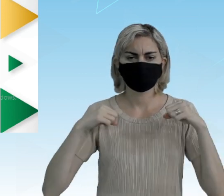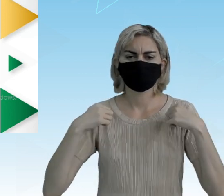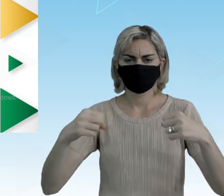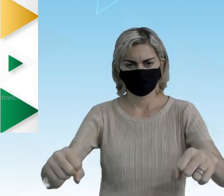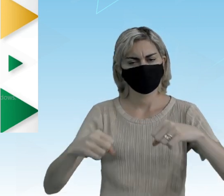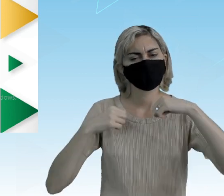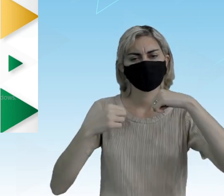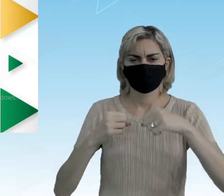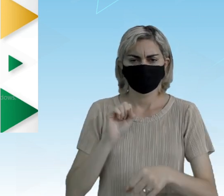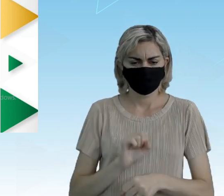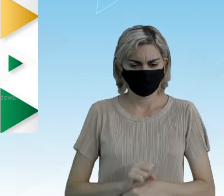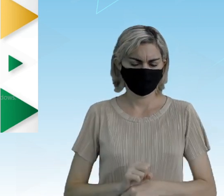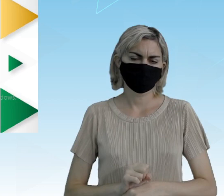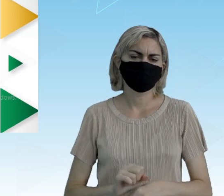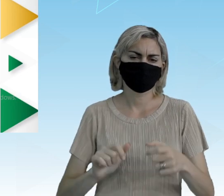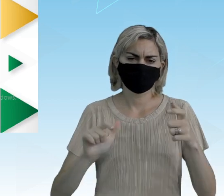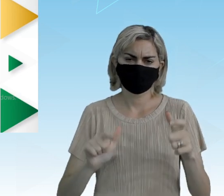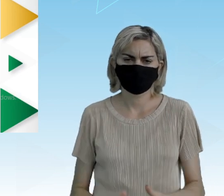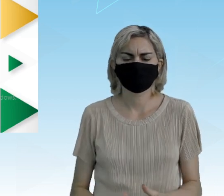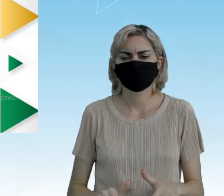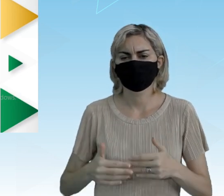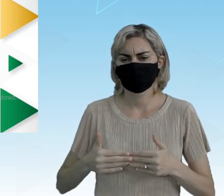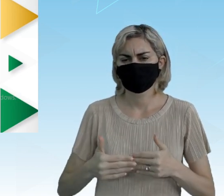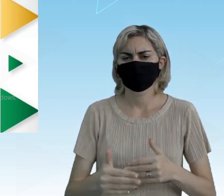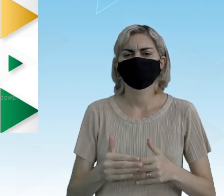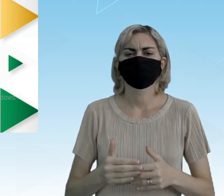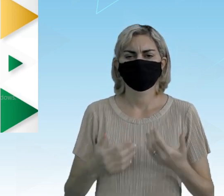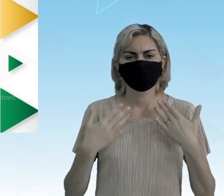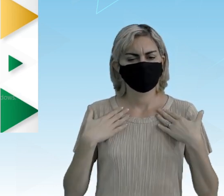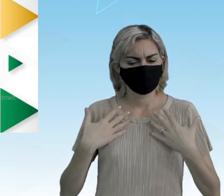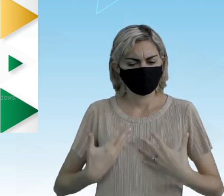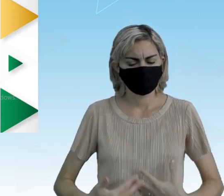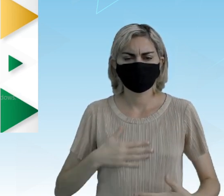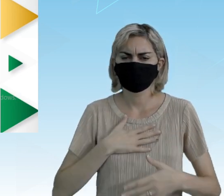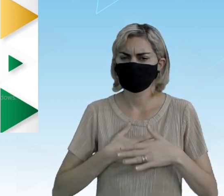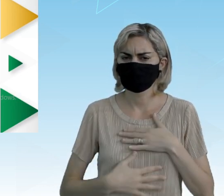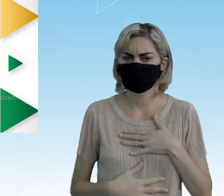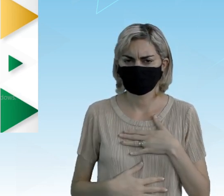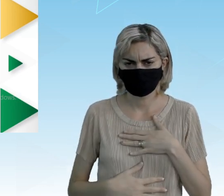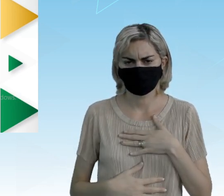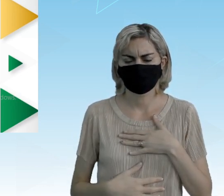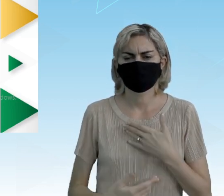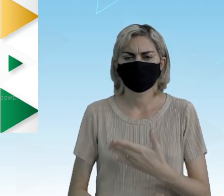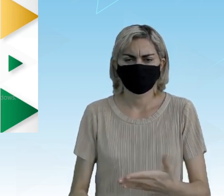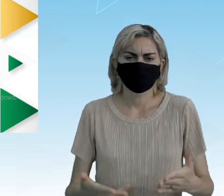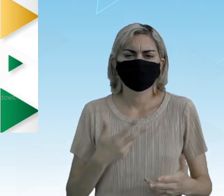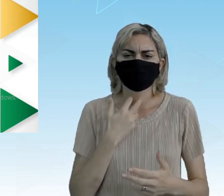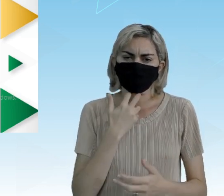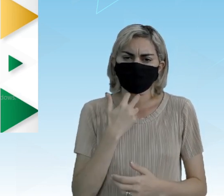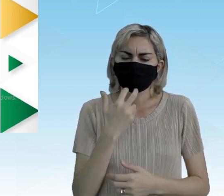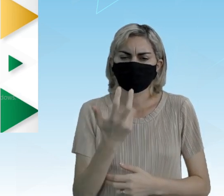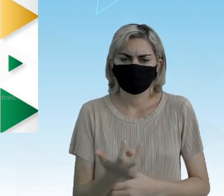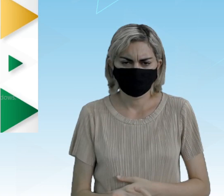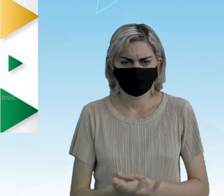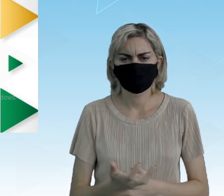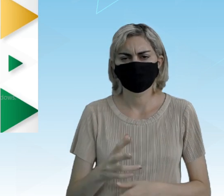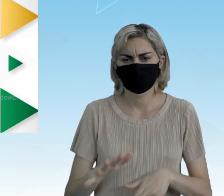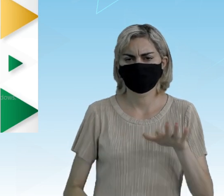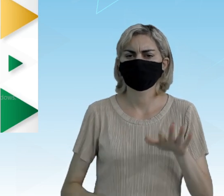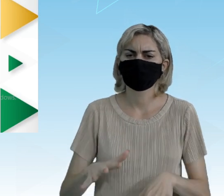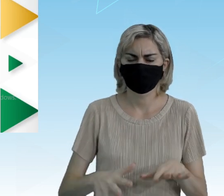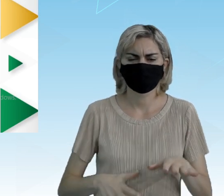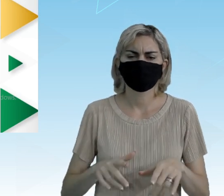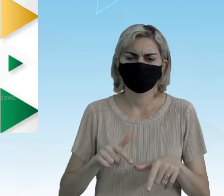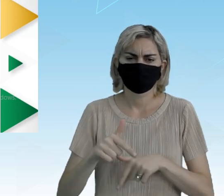de estátua, onde eles vão aquecer o corpo, aquecer também a voz. Então, eles geralmente fazem